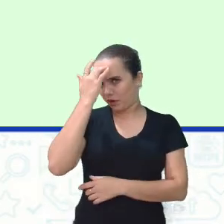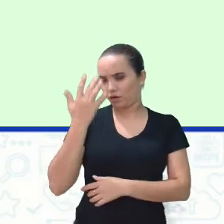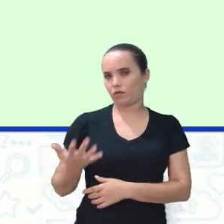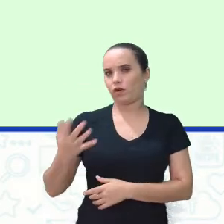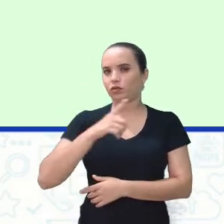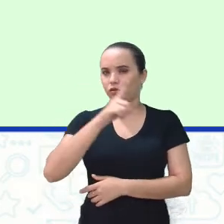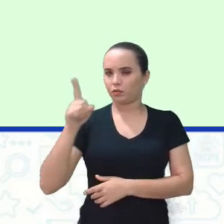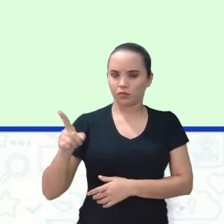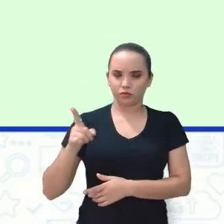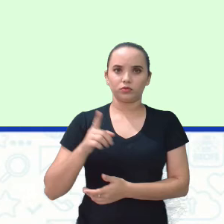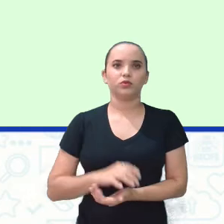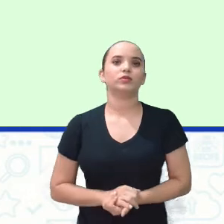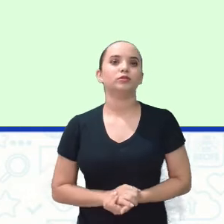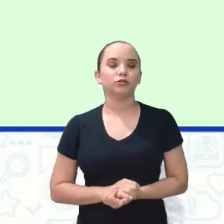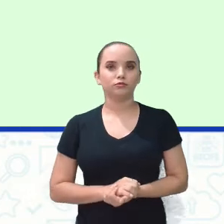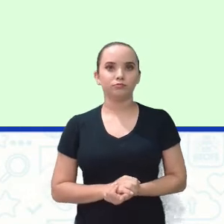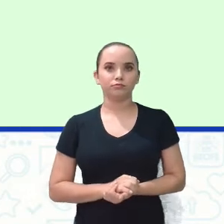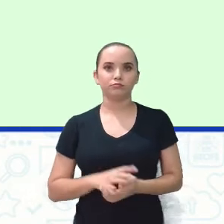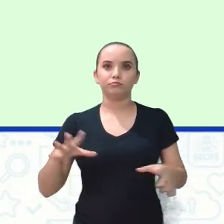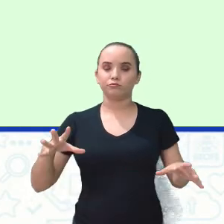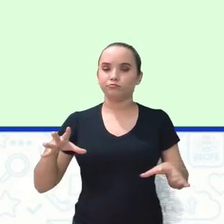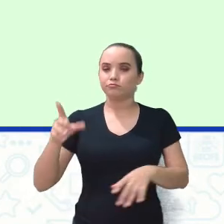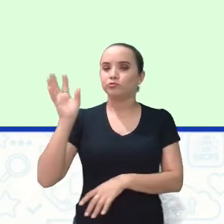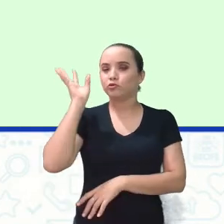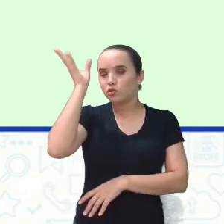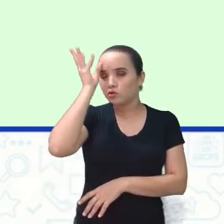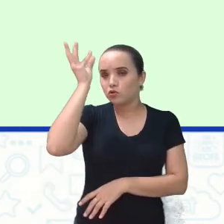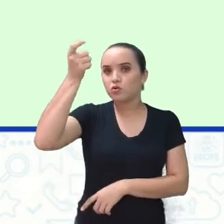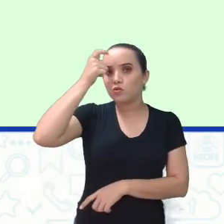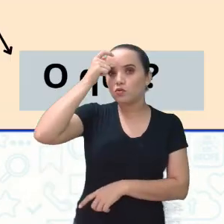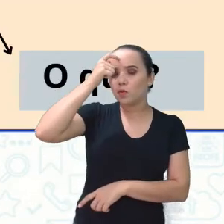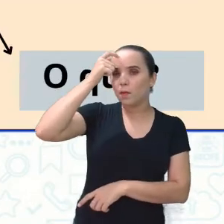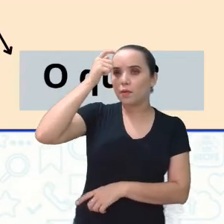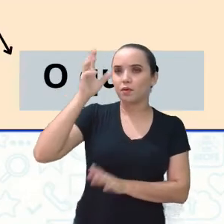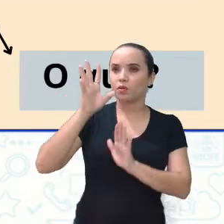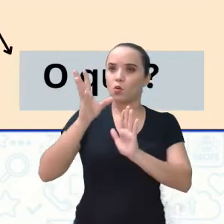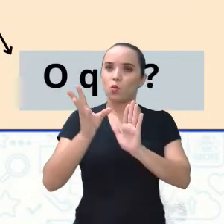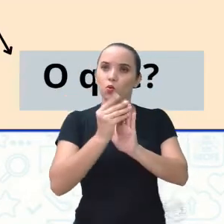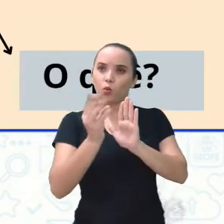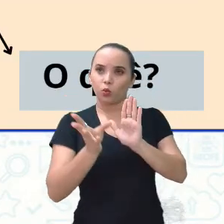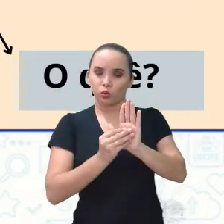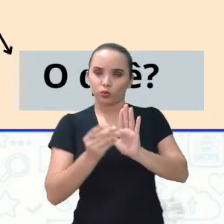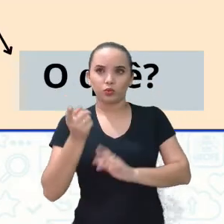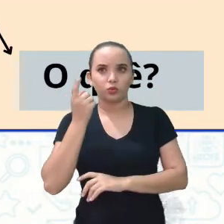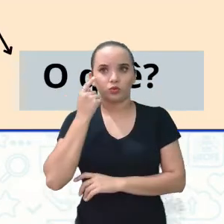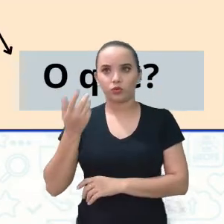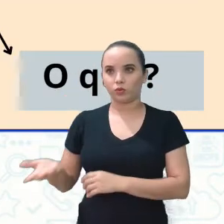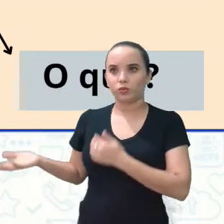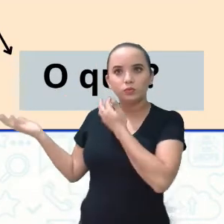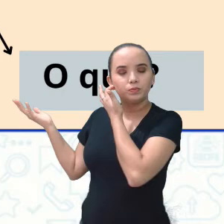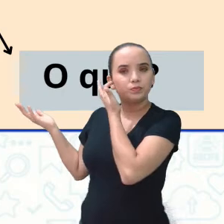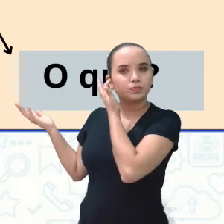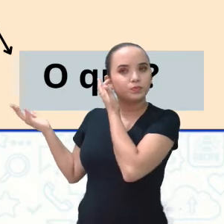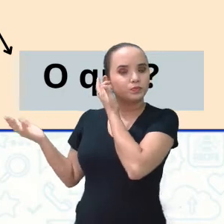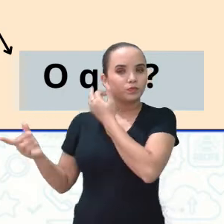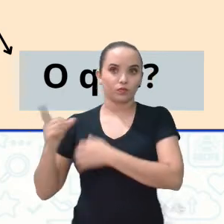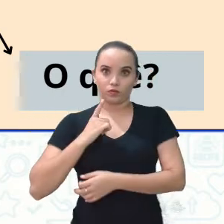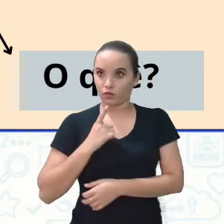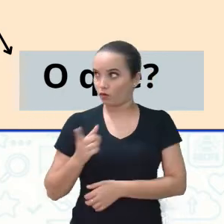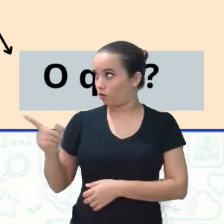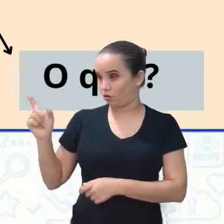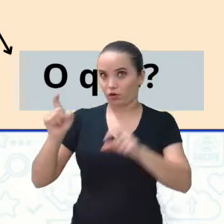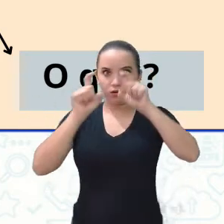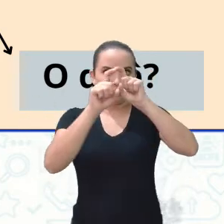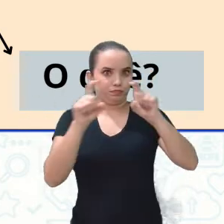para vocês, nessa compreensão deste conteúdo. Então, nós temos aqui uma manchete, não é?